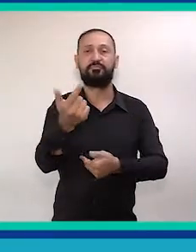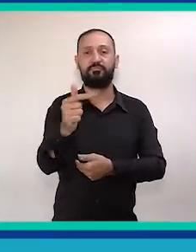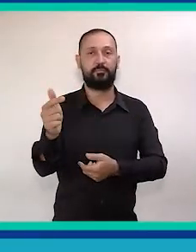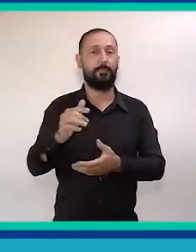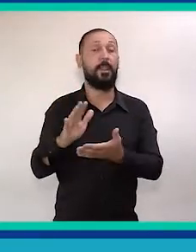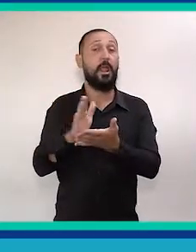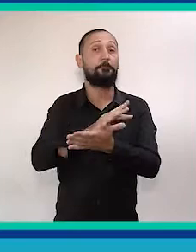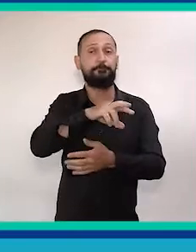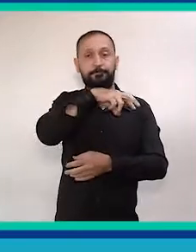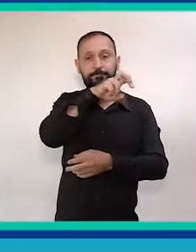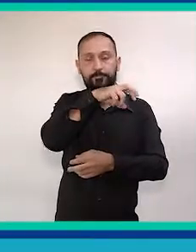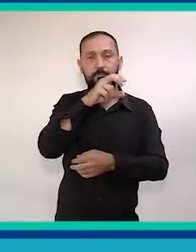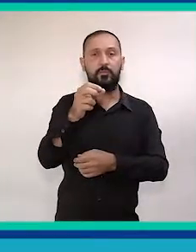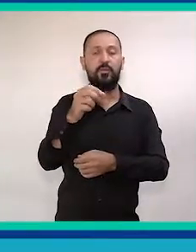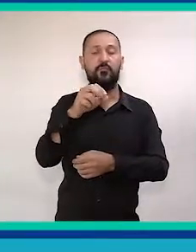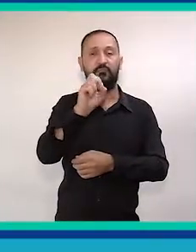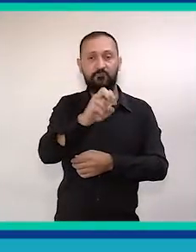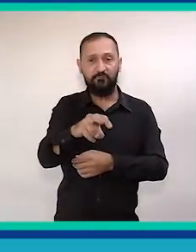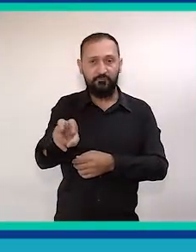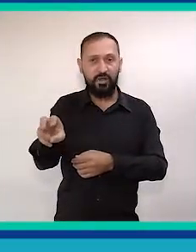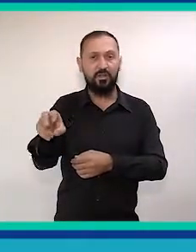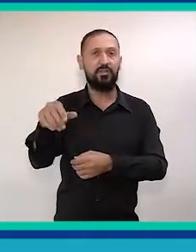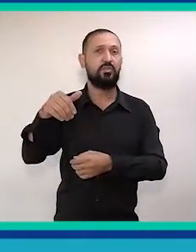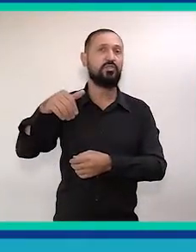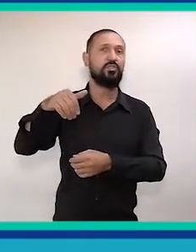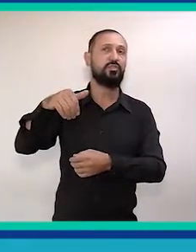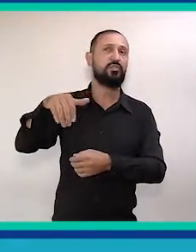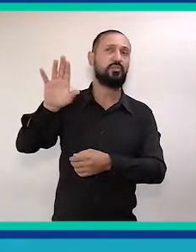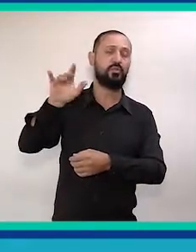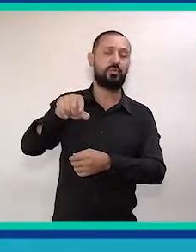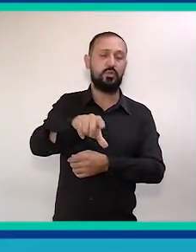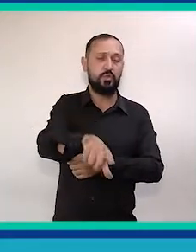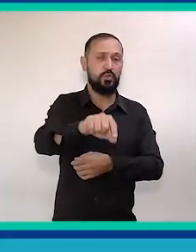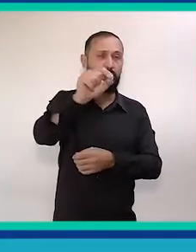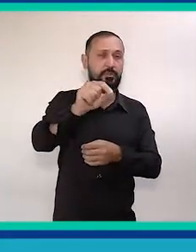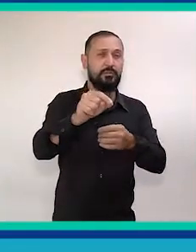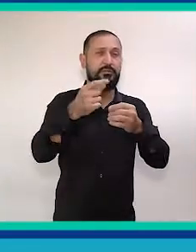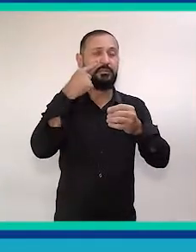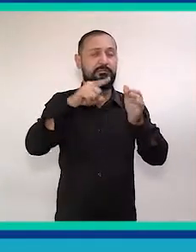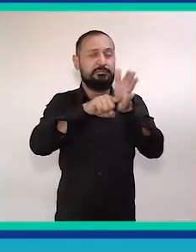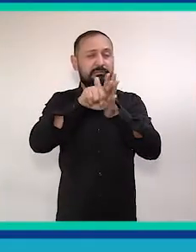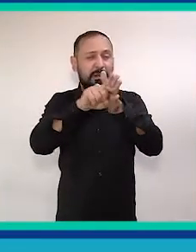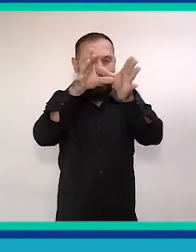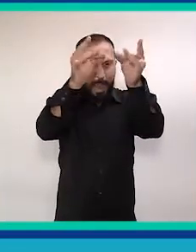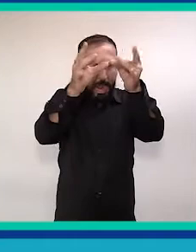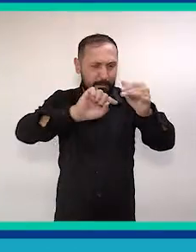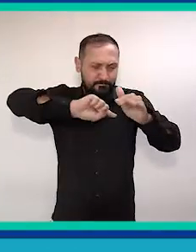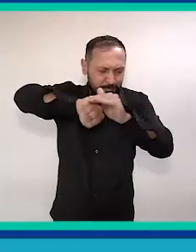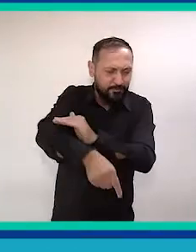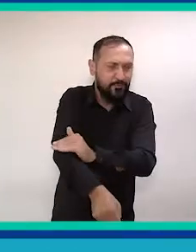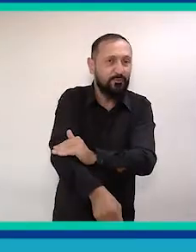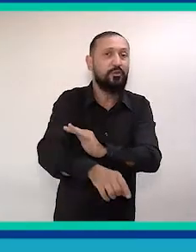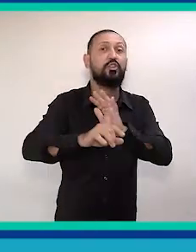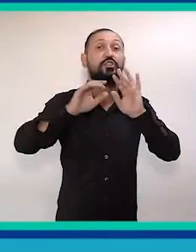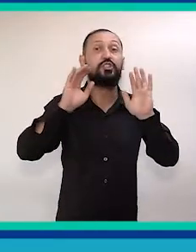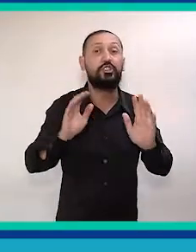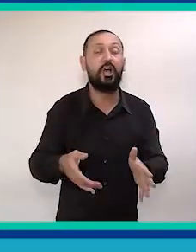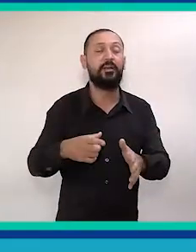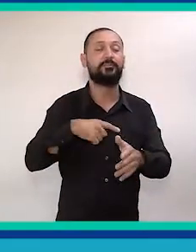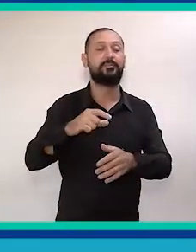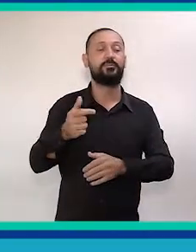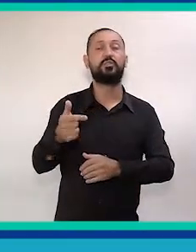explorado. Então, a gente tem algumas serpentes no Brasil que o veneno já foi muito mais, digamos assim, destrinchado, já foi muito